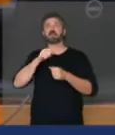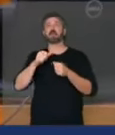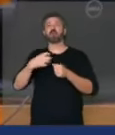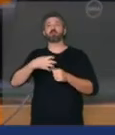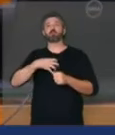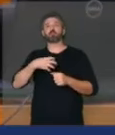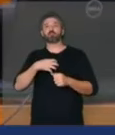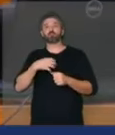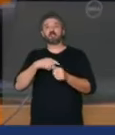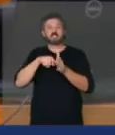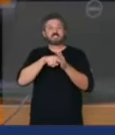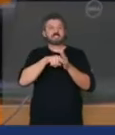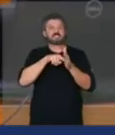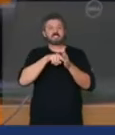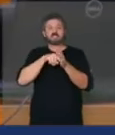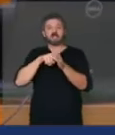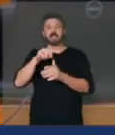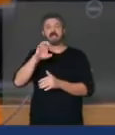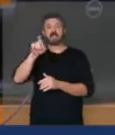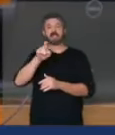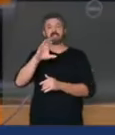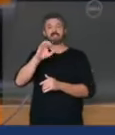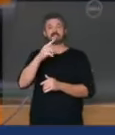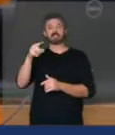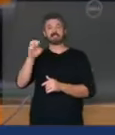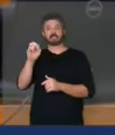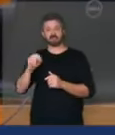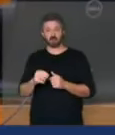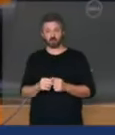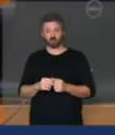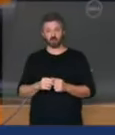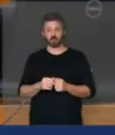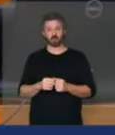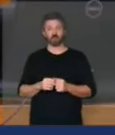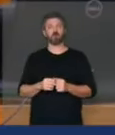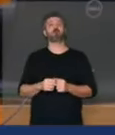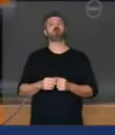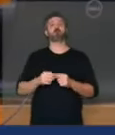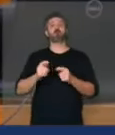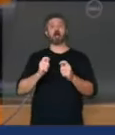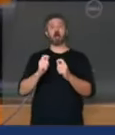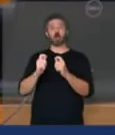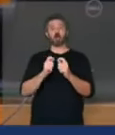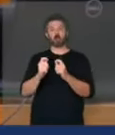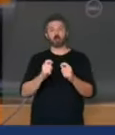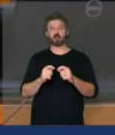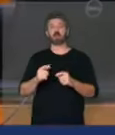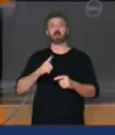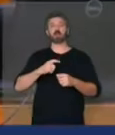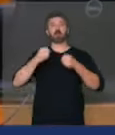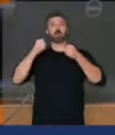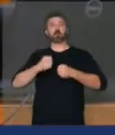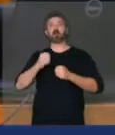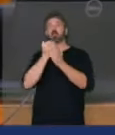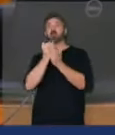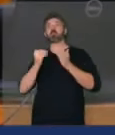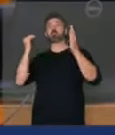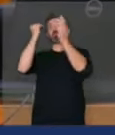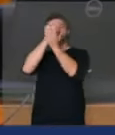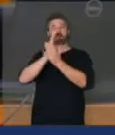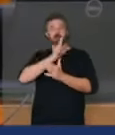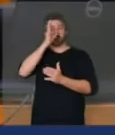instrumento inquisitorial de exceção, infenso ao controle e dotado de poderes exorbitantes